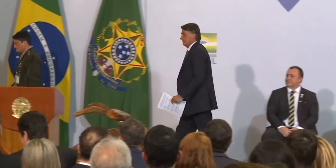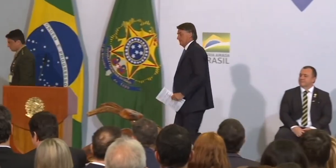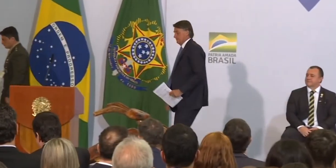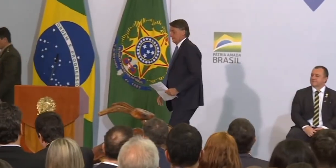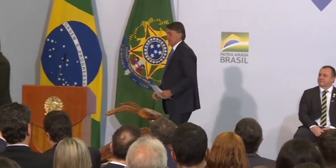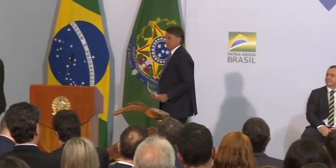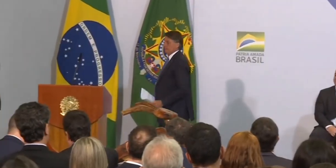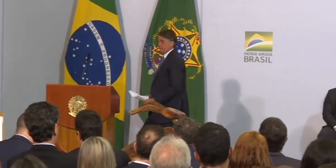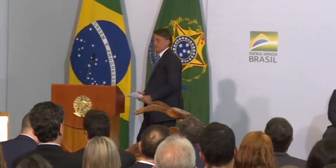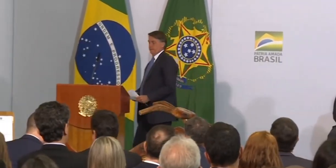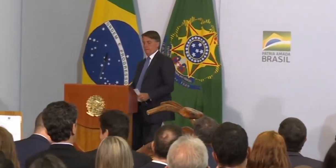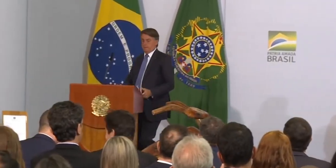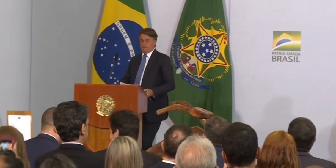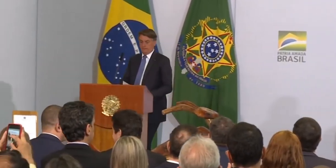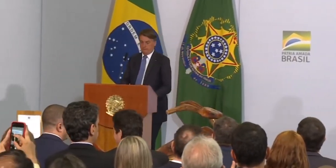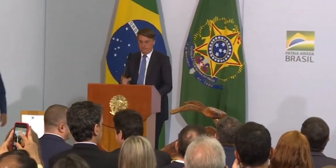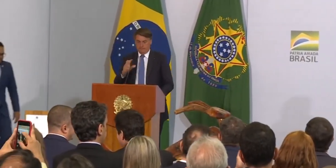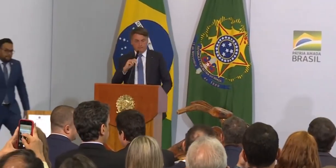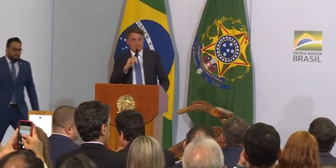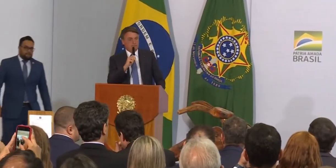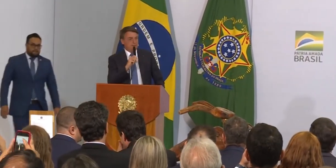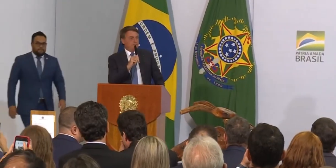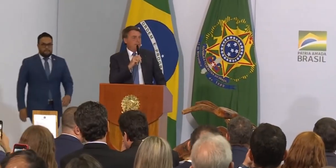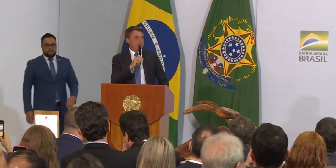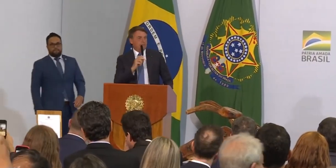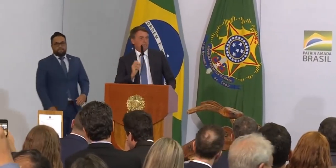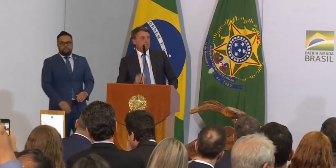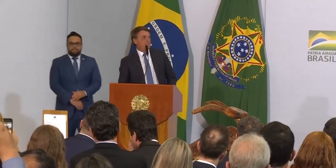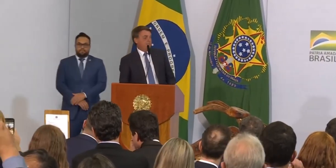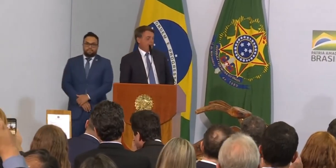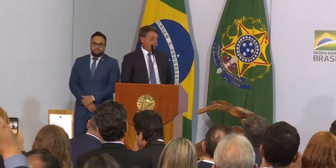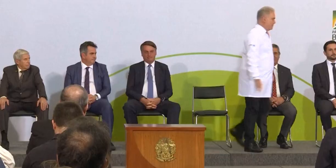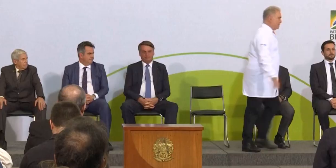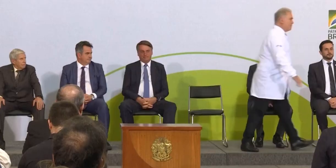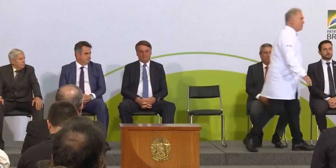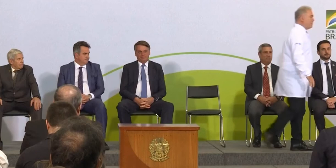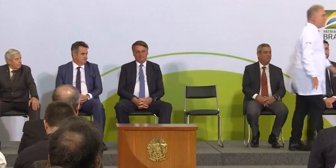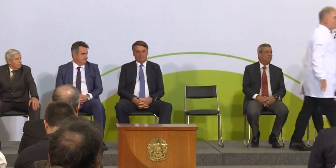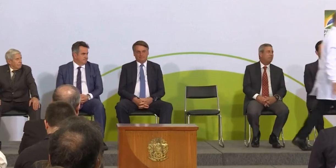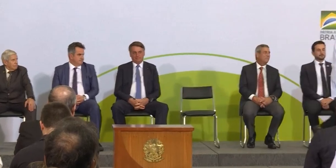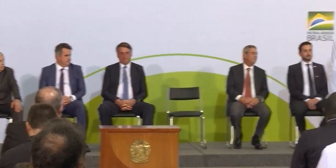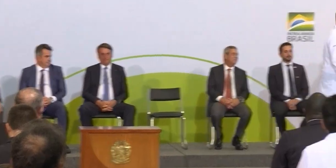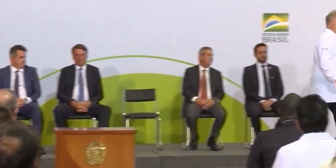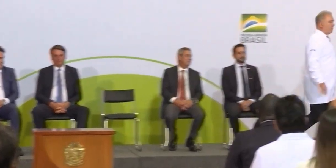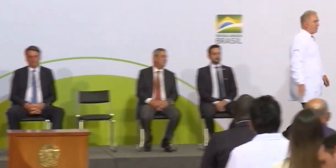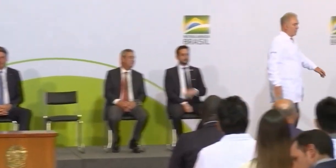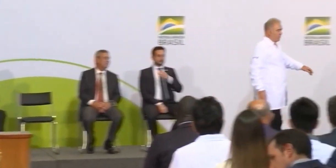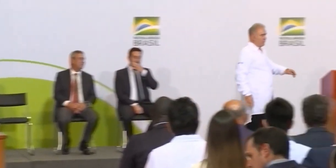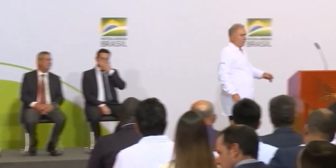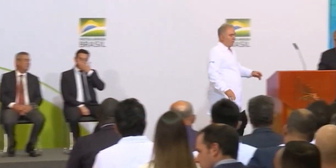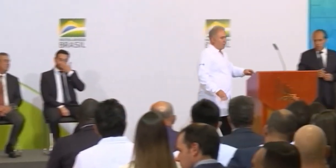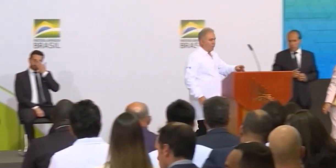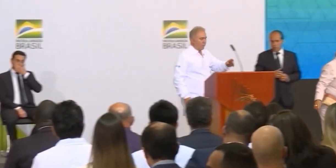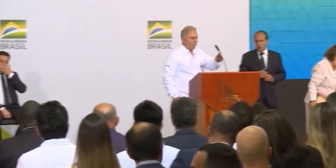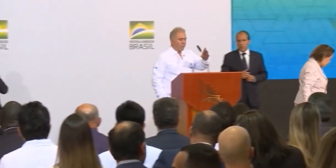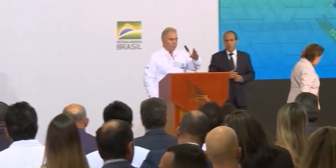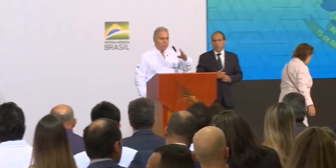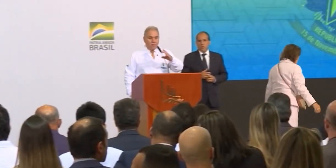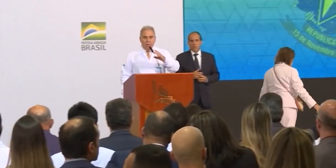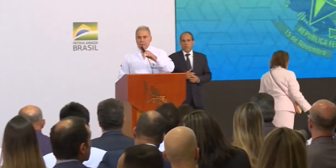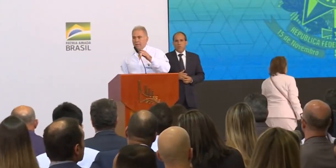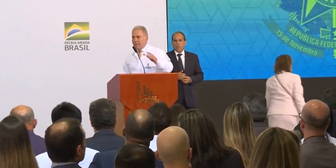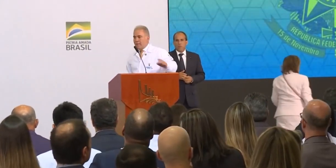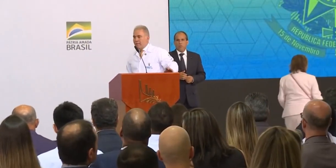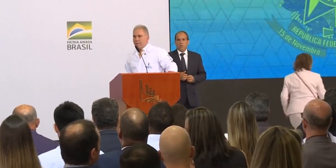social os locais incluídos no programa foram definidos por grau de prioridade baseados em critérios do Instituto Brasileiro